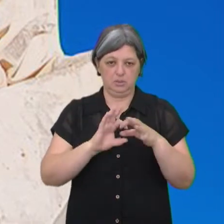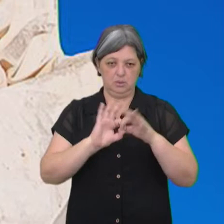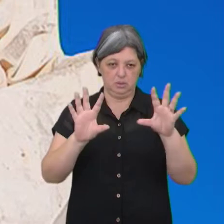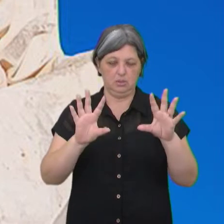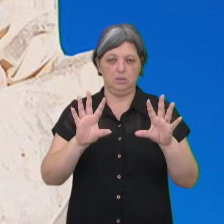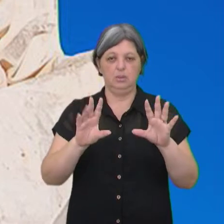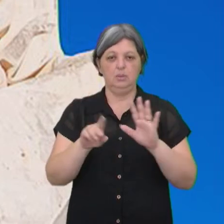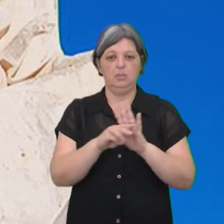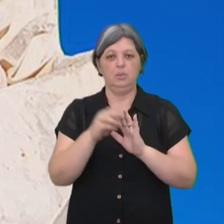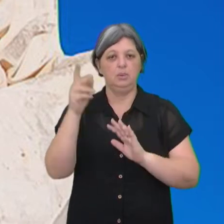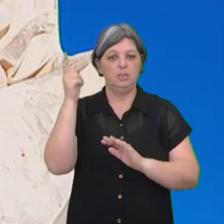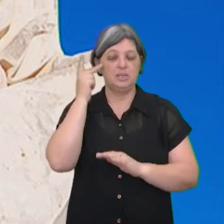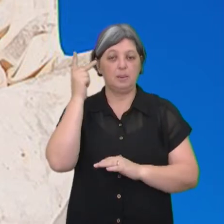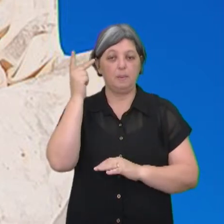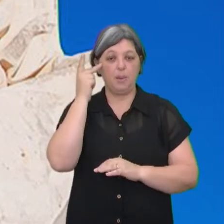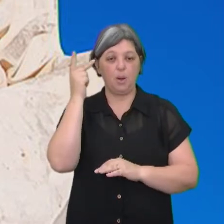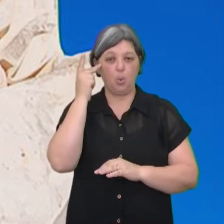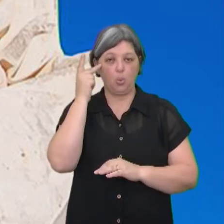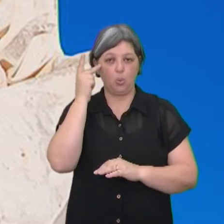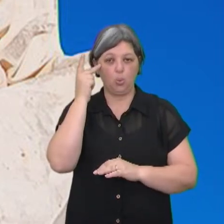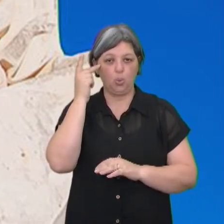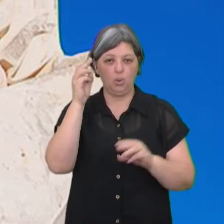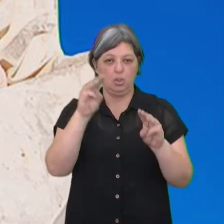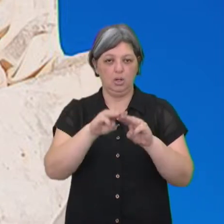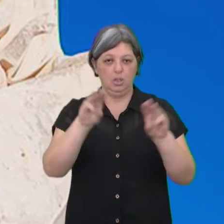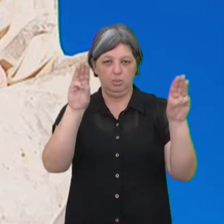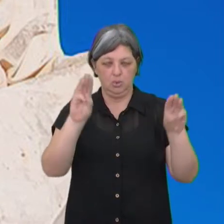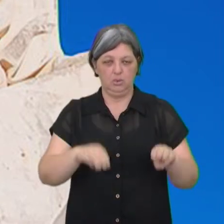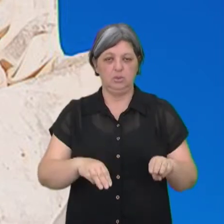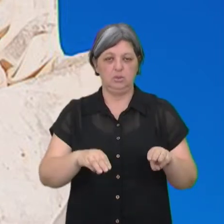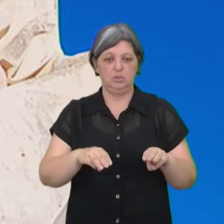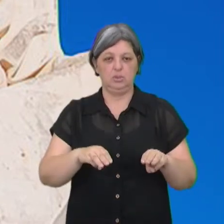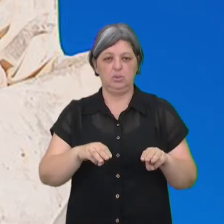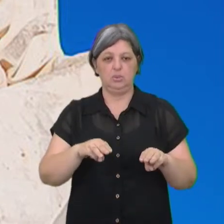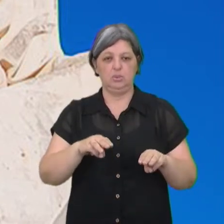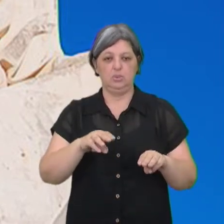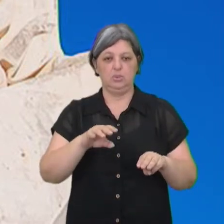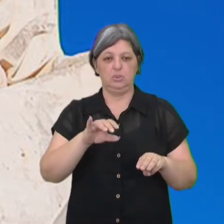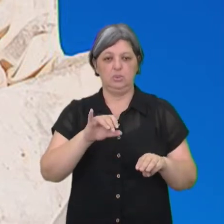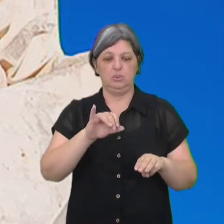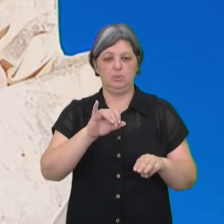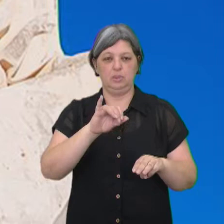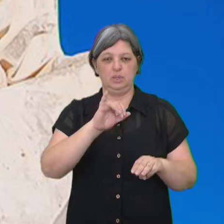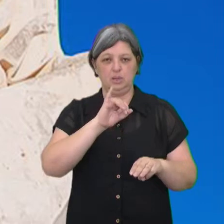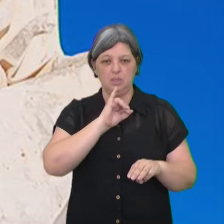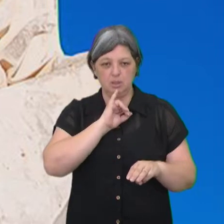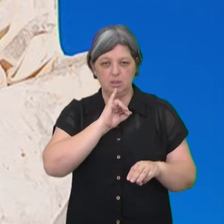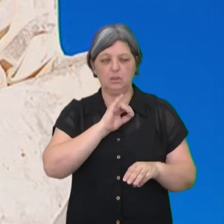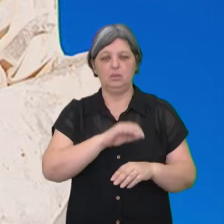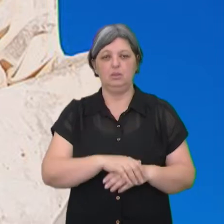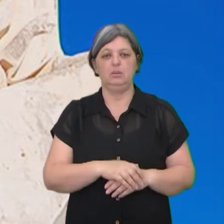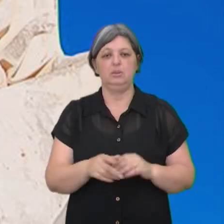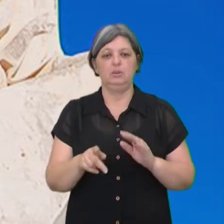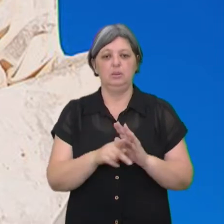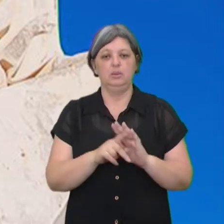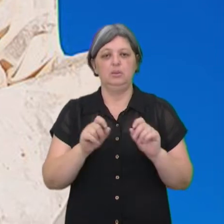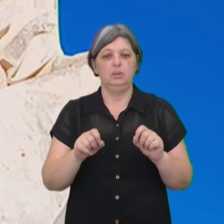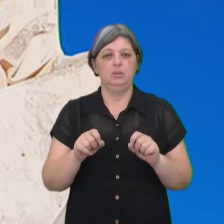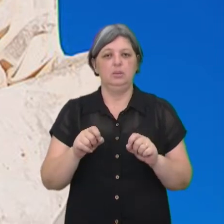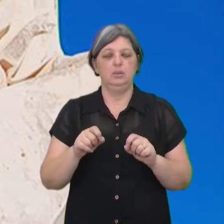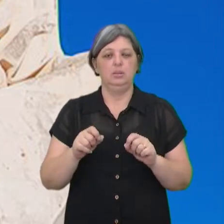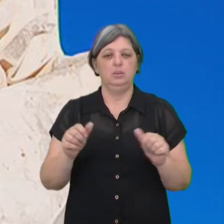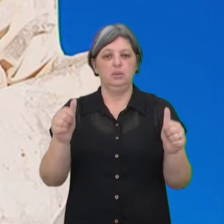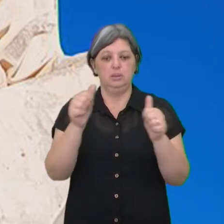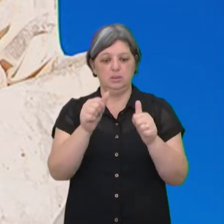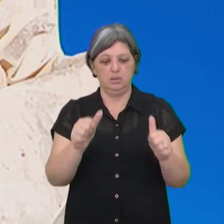Paulista, né, de São Paulo, o Museu do Ipiranga, no caso, é de autoria aí do pintor Oscar Pereira da Silva e foi produzida